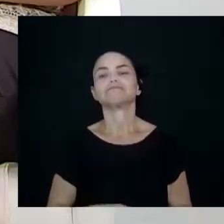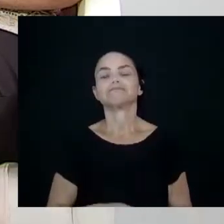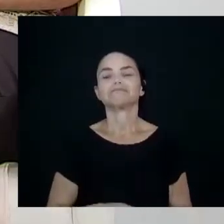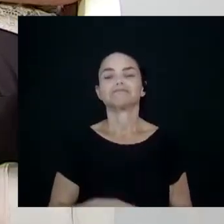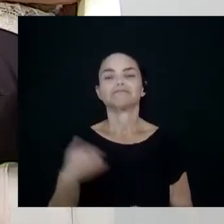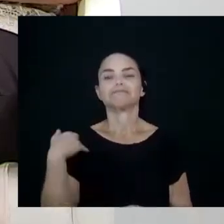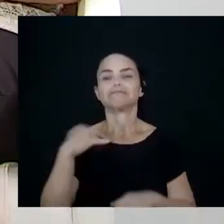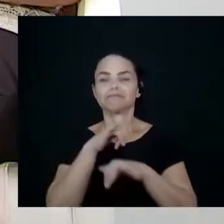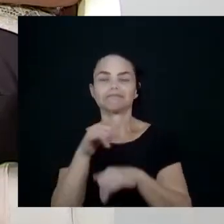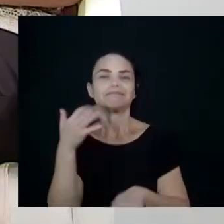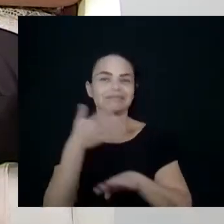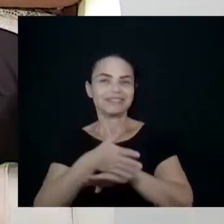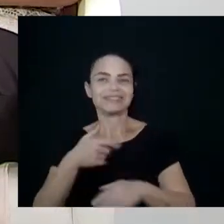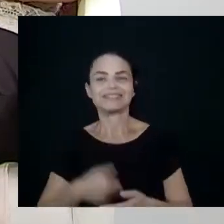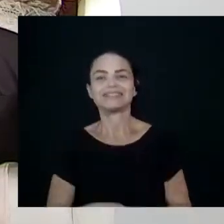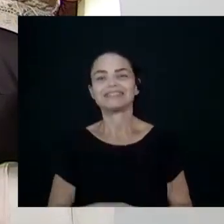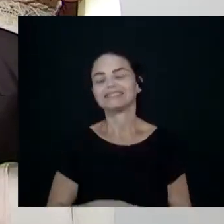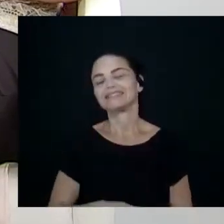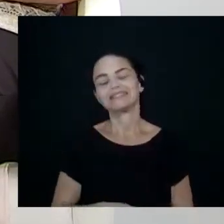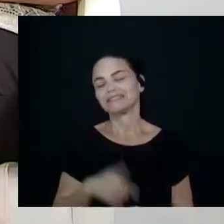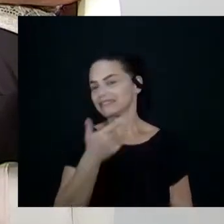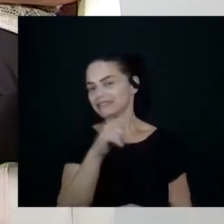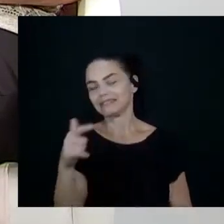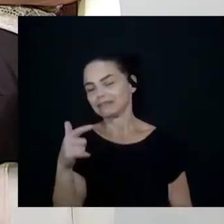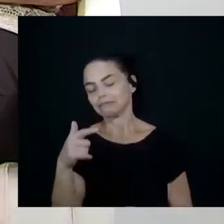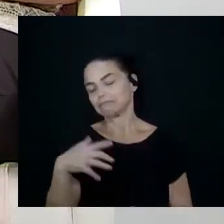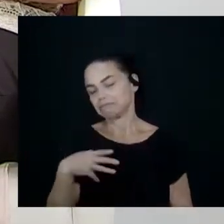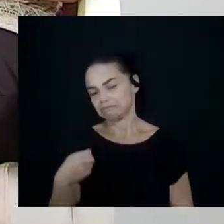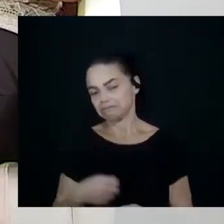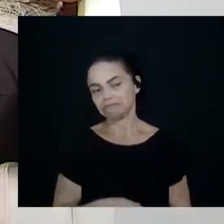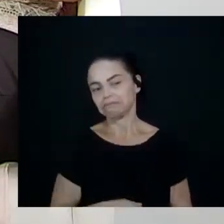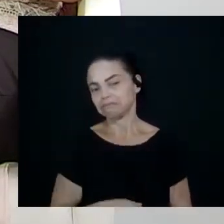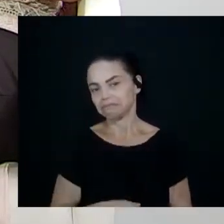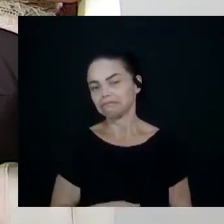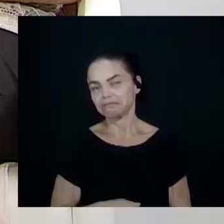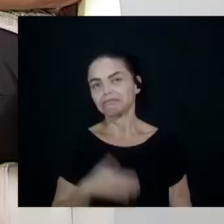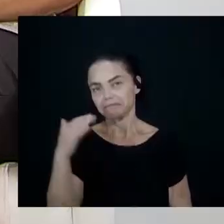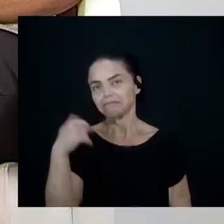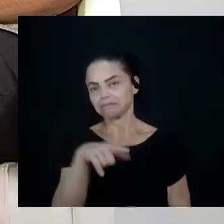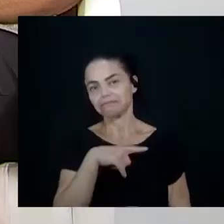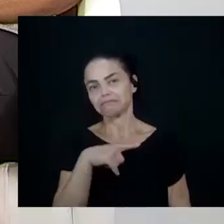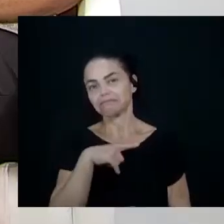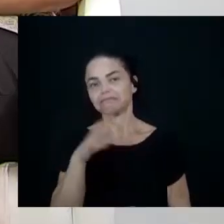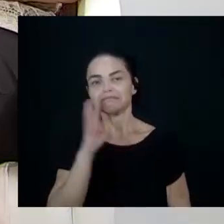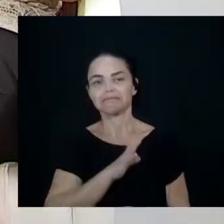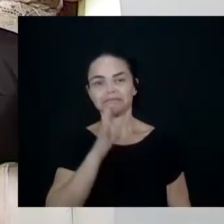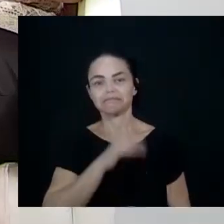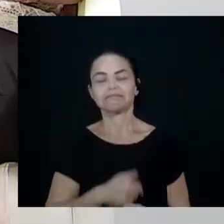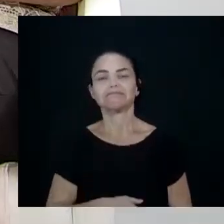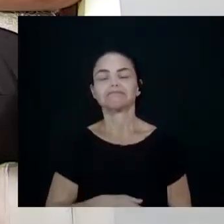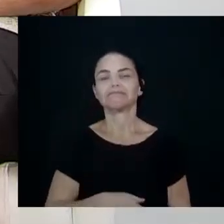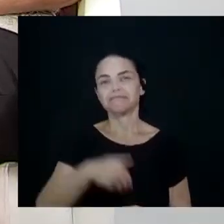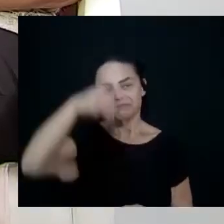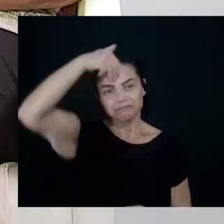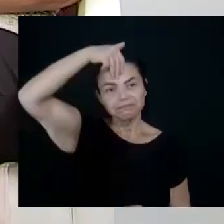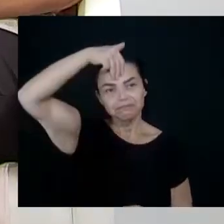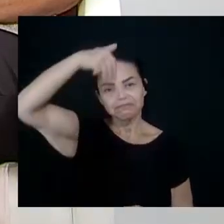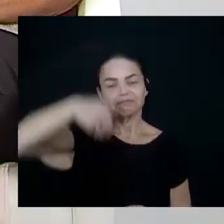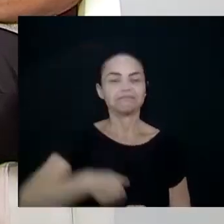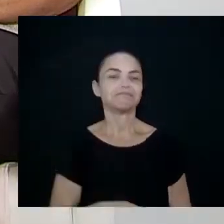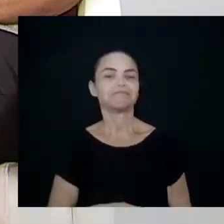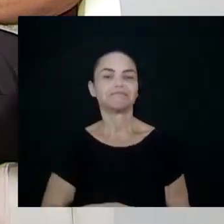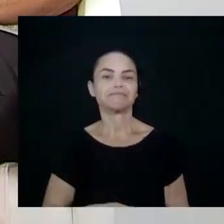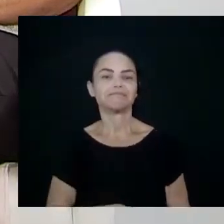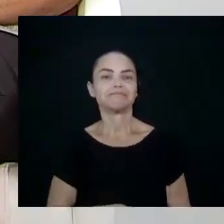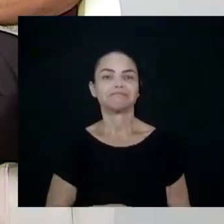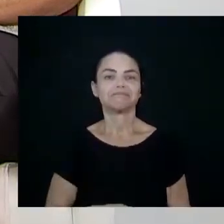dá um toquezinho, entra lá. Você vai, ai, mas eu não tenho filho. Eu falo, mas sabe, tem coisas legais, tem sobrinho, né?